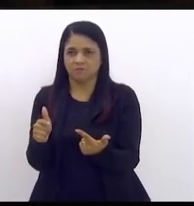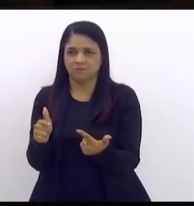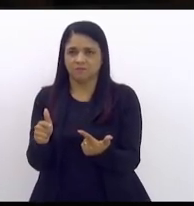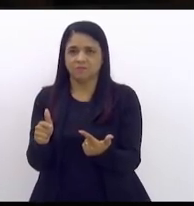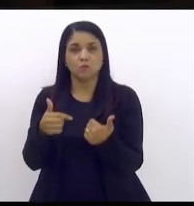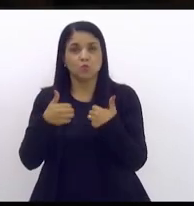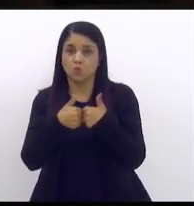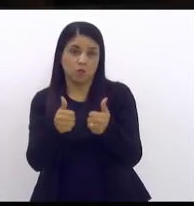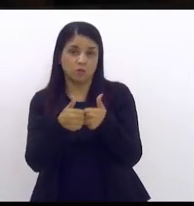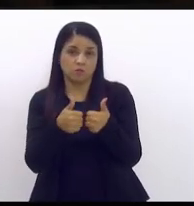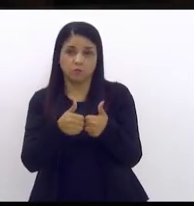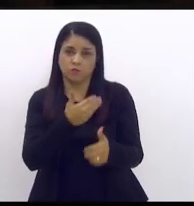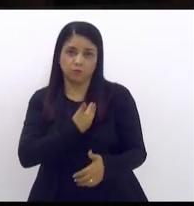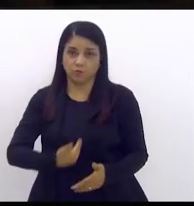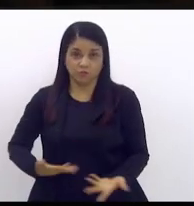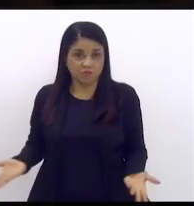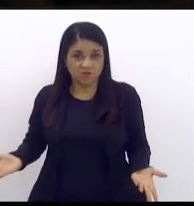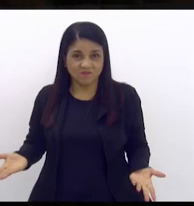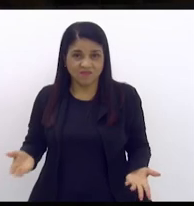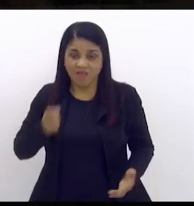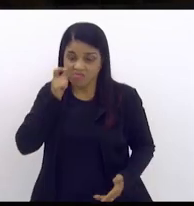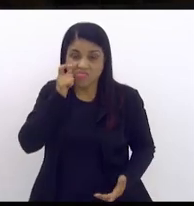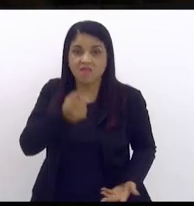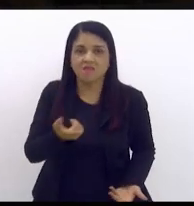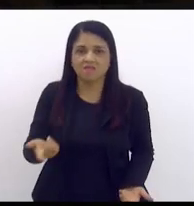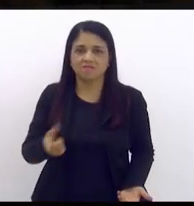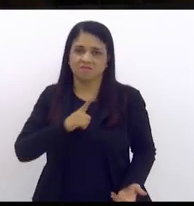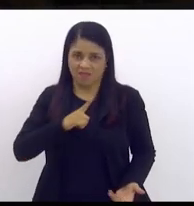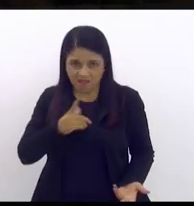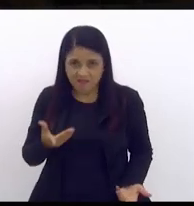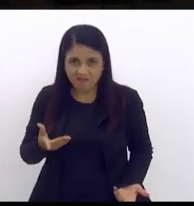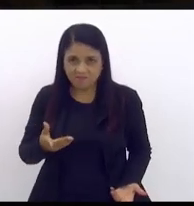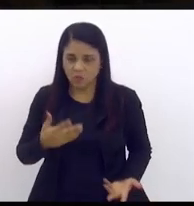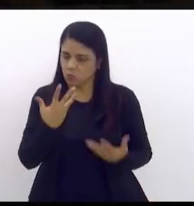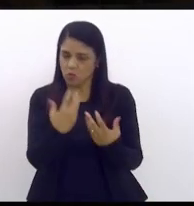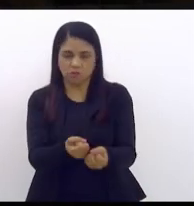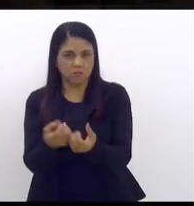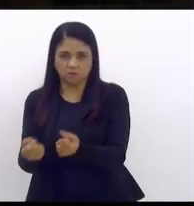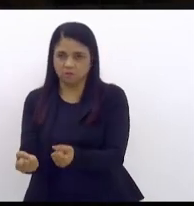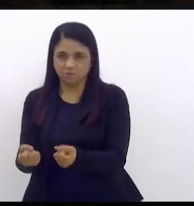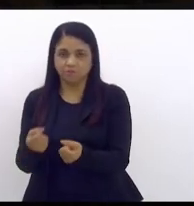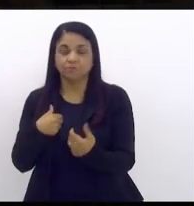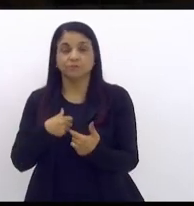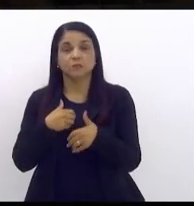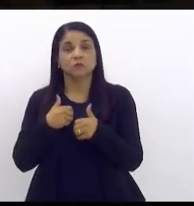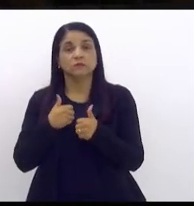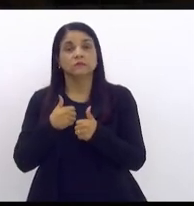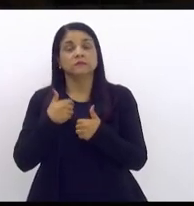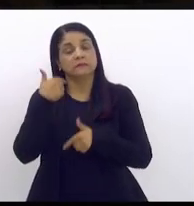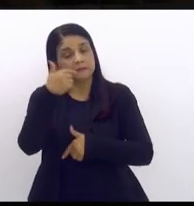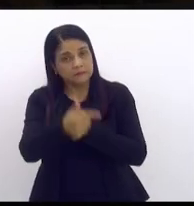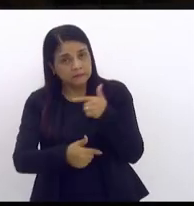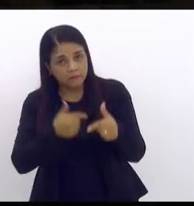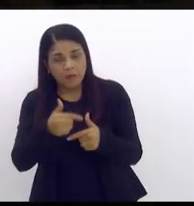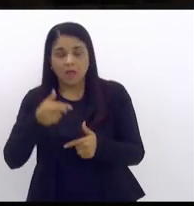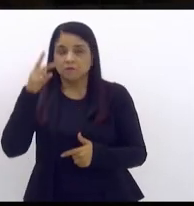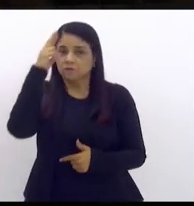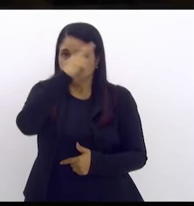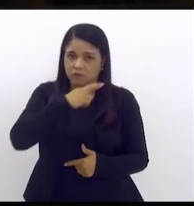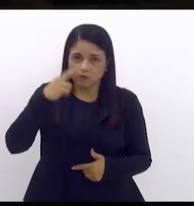é um transporte público, é um transporte de interesses. E isso eu não topo. Então, seguindo esse trabalho que a gente tem feito de